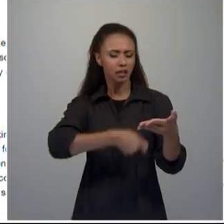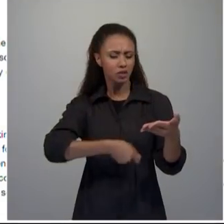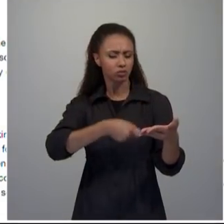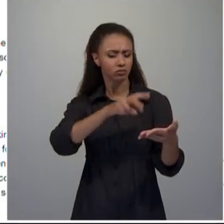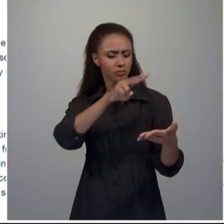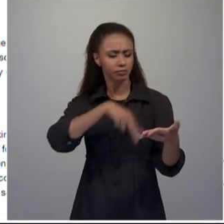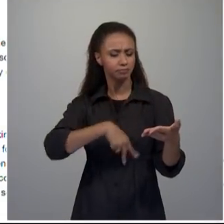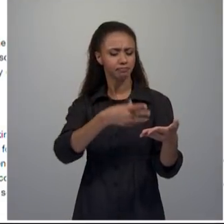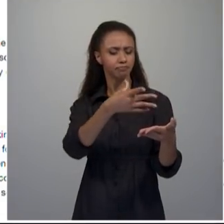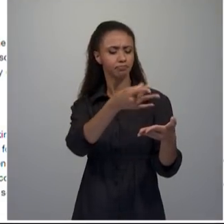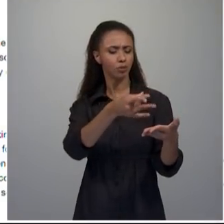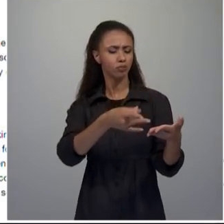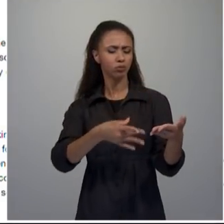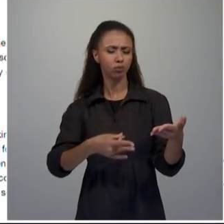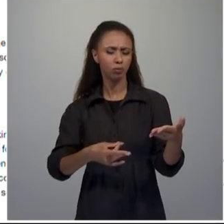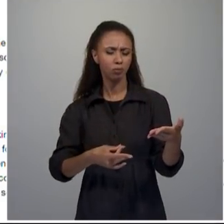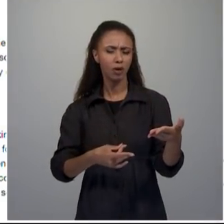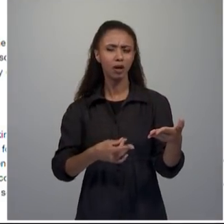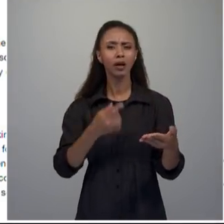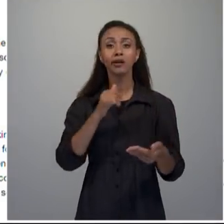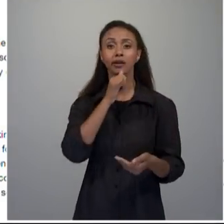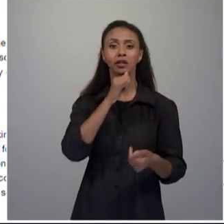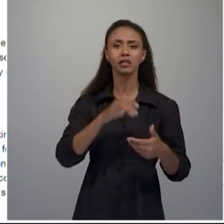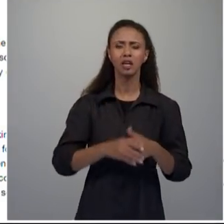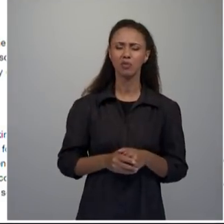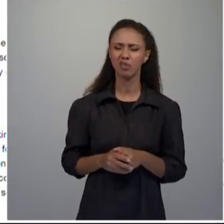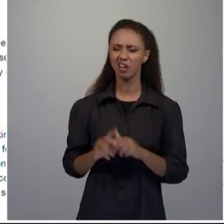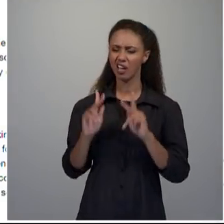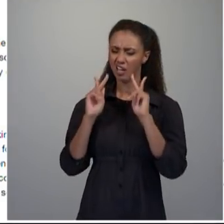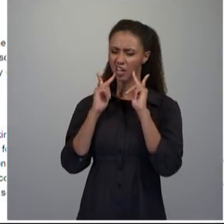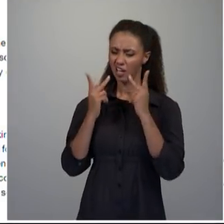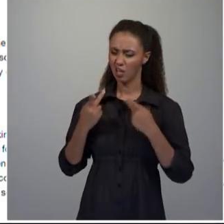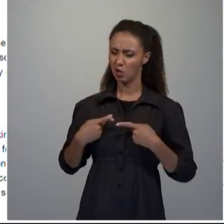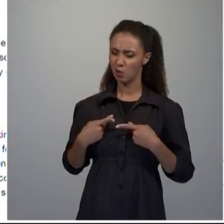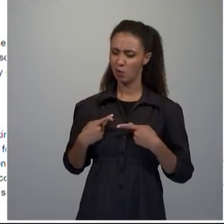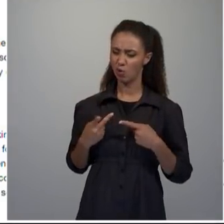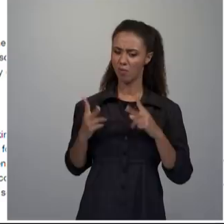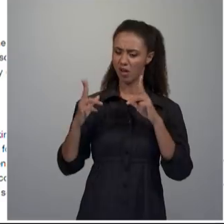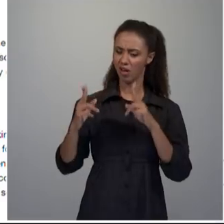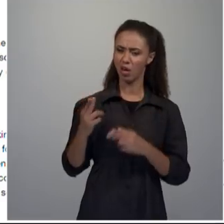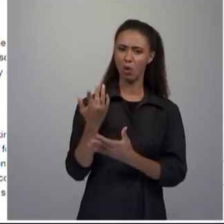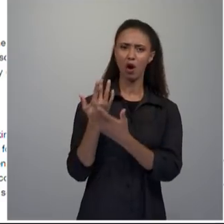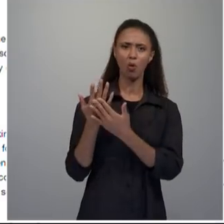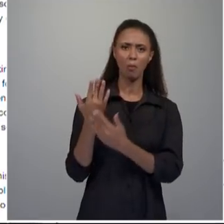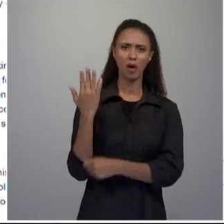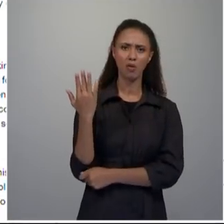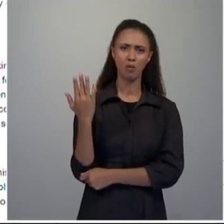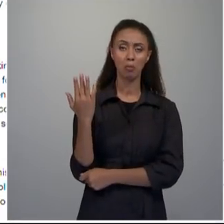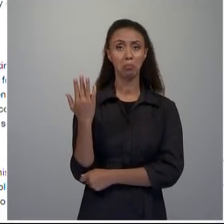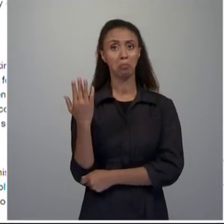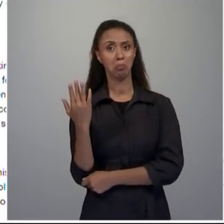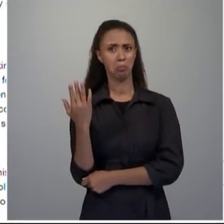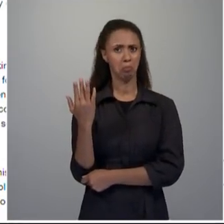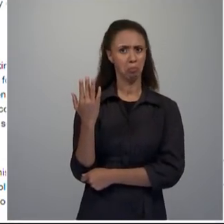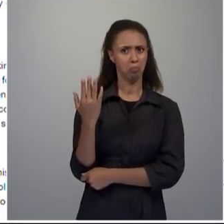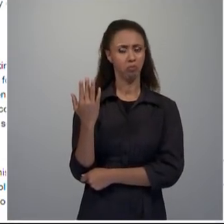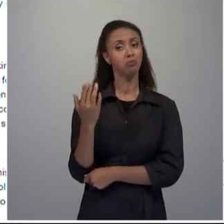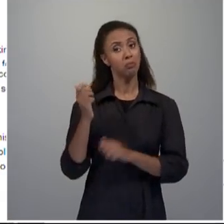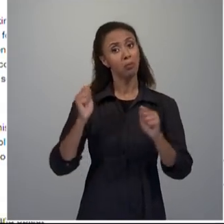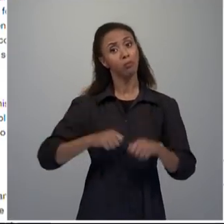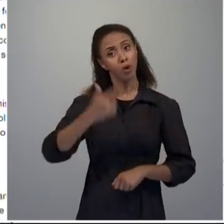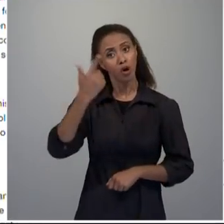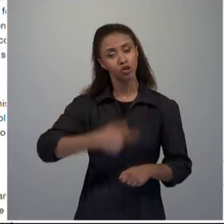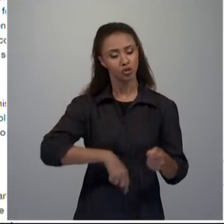será que está falando assim riman lines eu posso vir aqui começar a minha leitura de